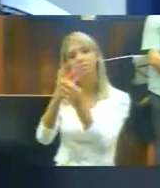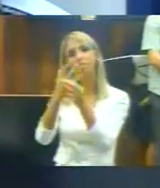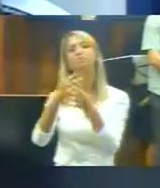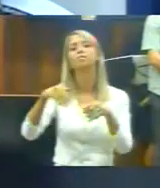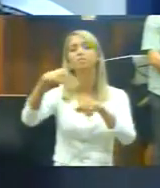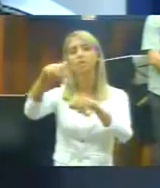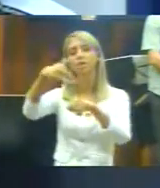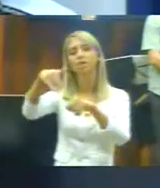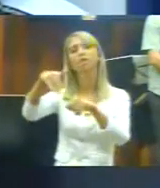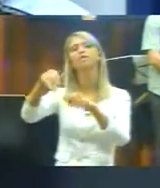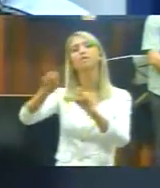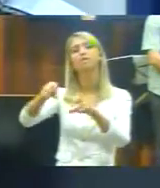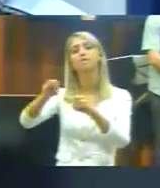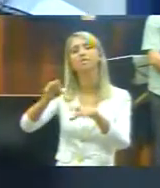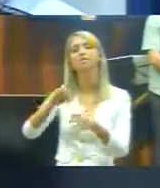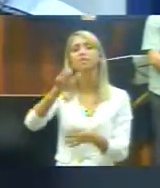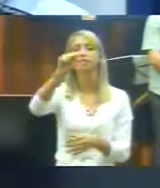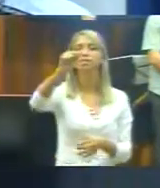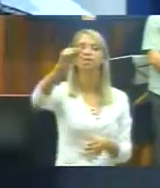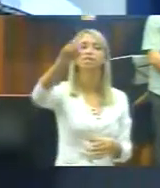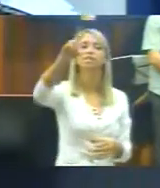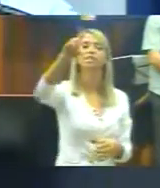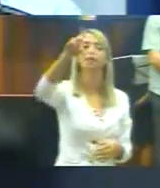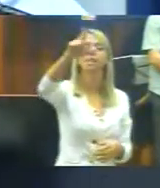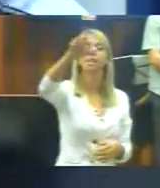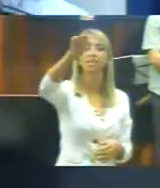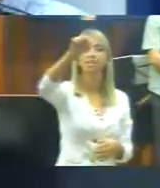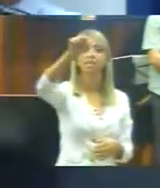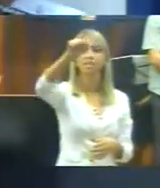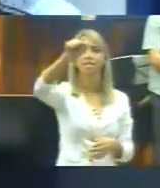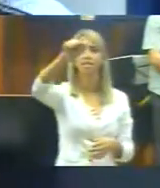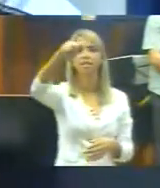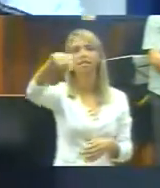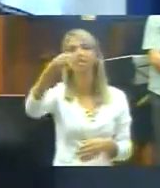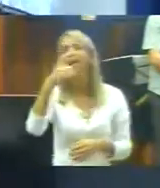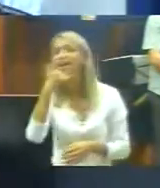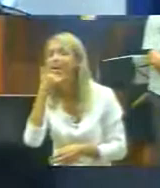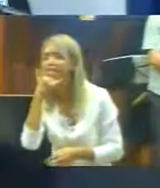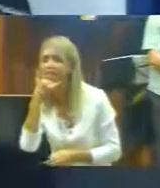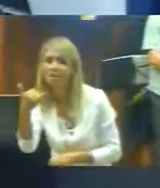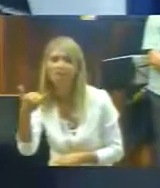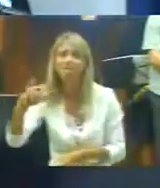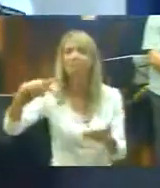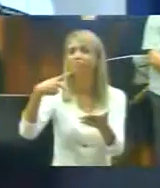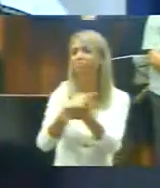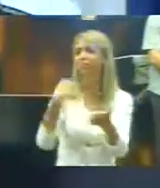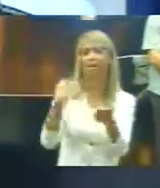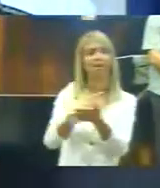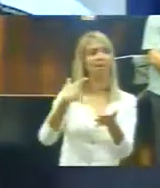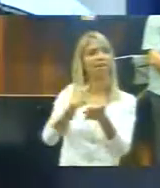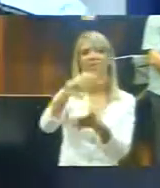Teixeira. Adriano Knauft, Teixeira, enfim. Alessandro, gente, perdão.